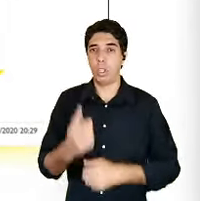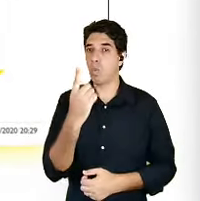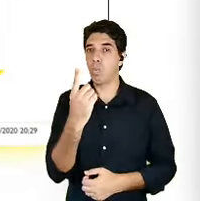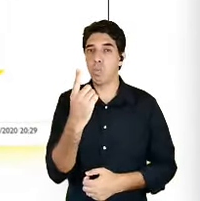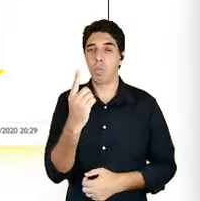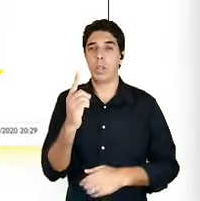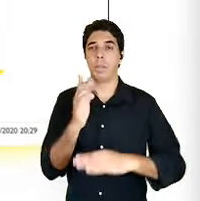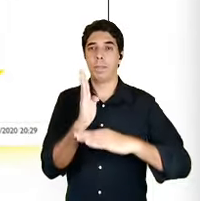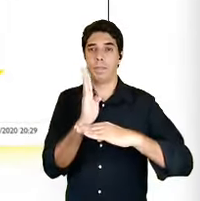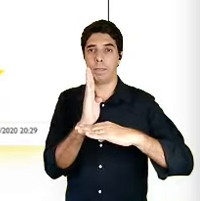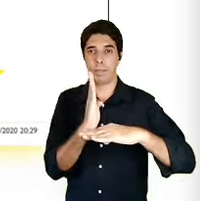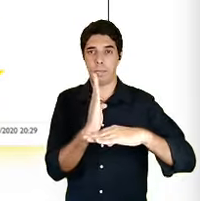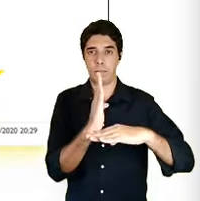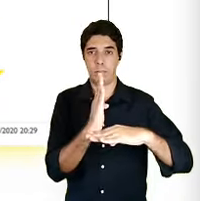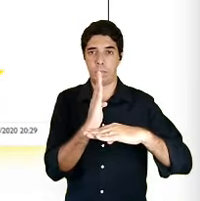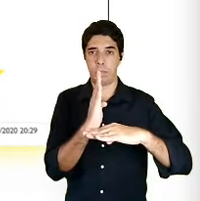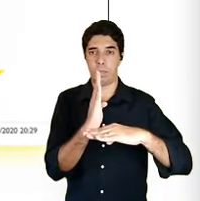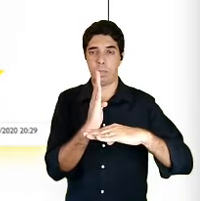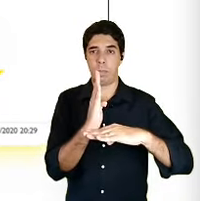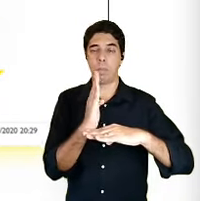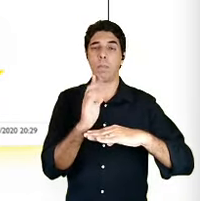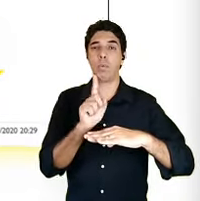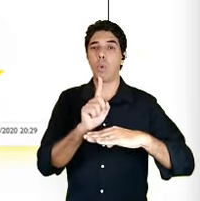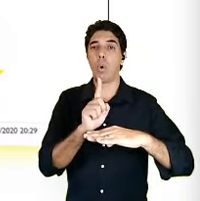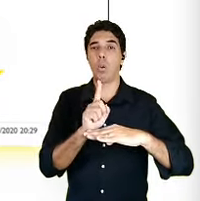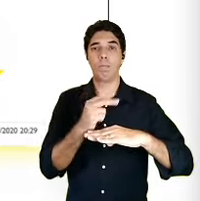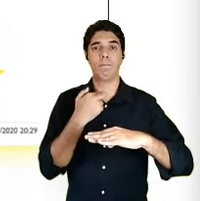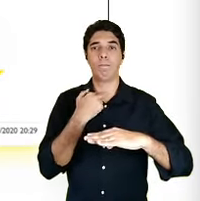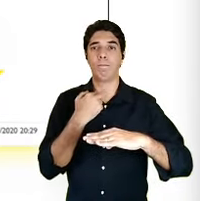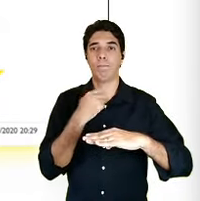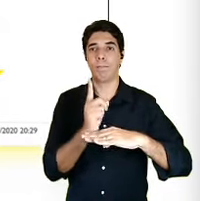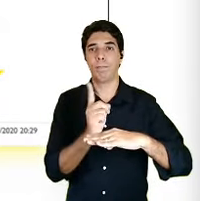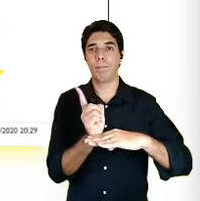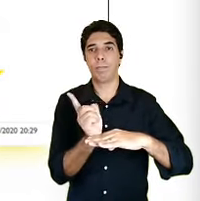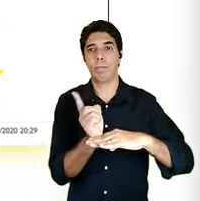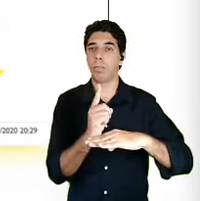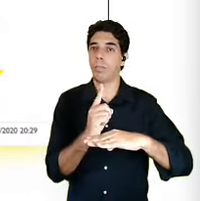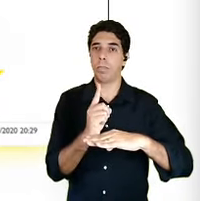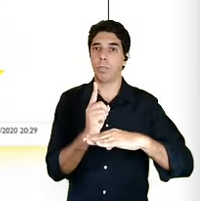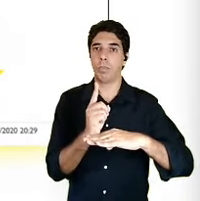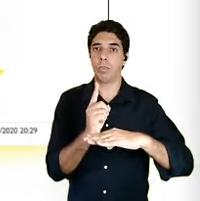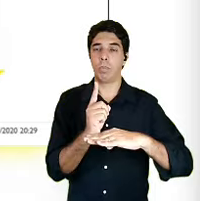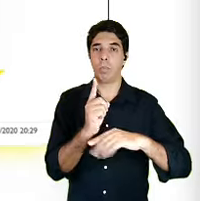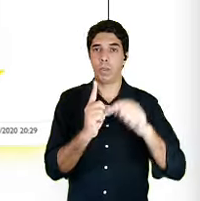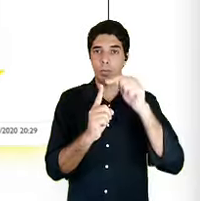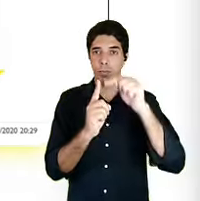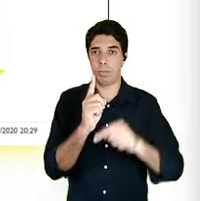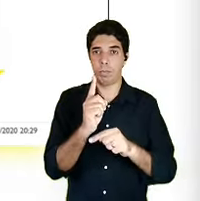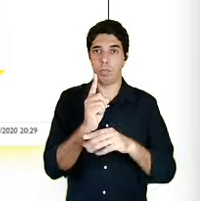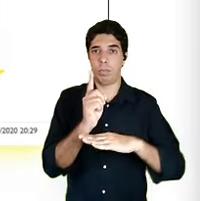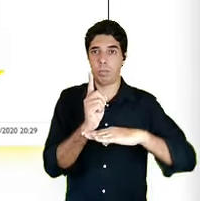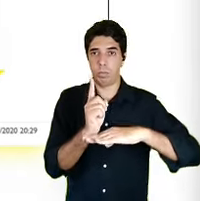direção. Eles são perpendiculares ao plano de projeção. Por esse motivo, esse sistema ele é o